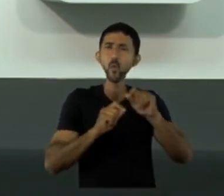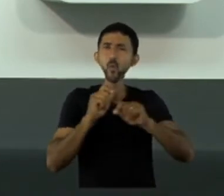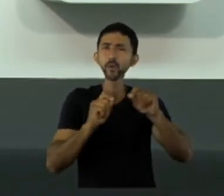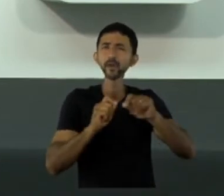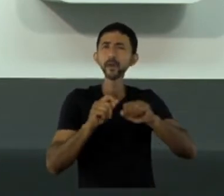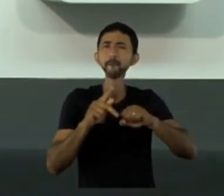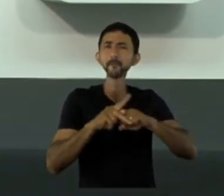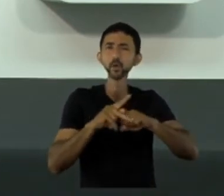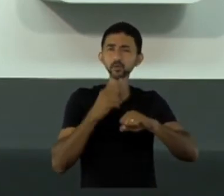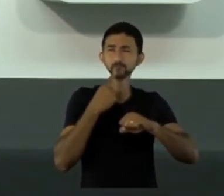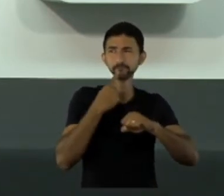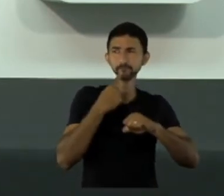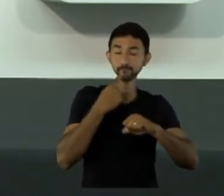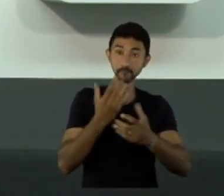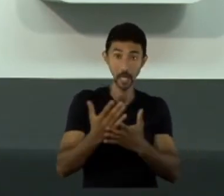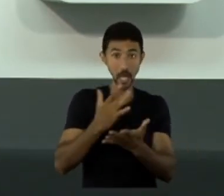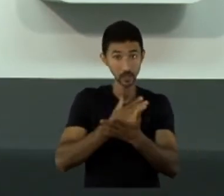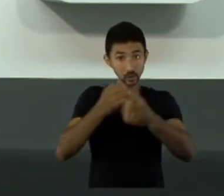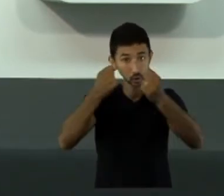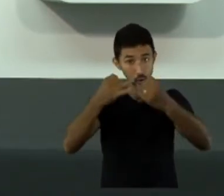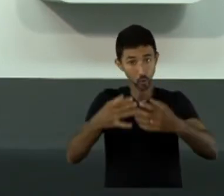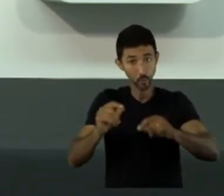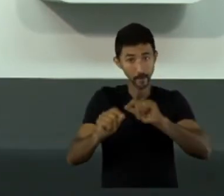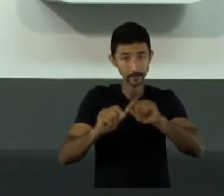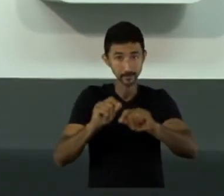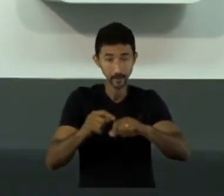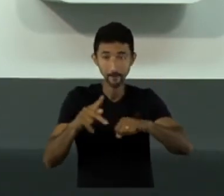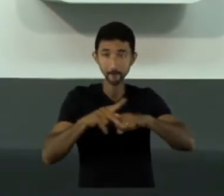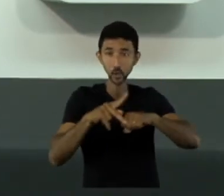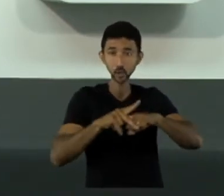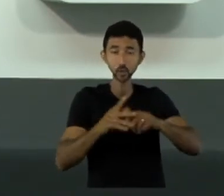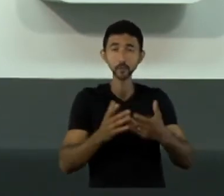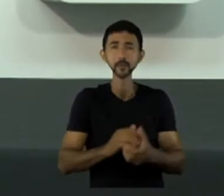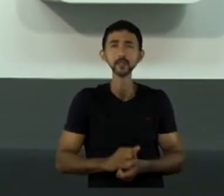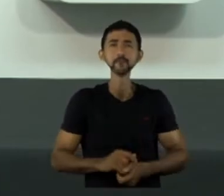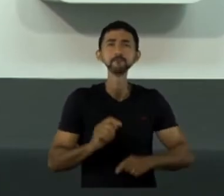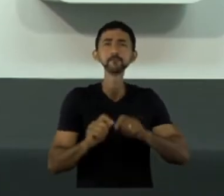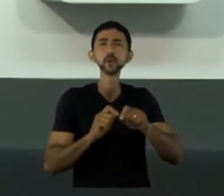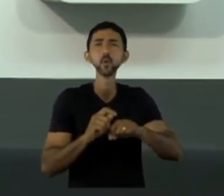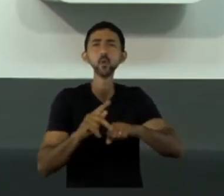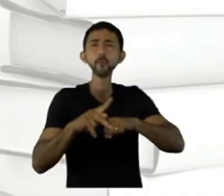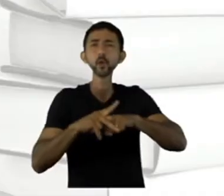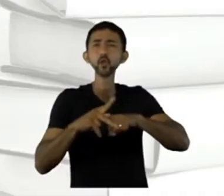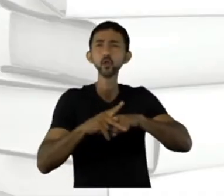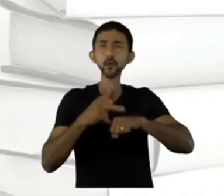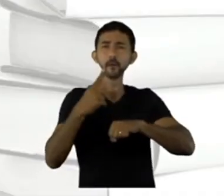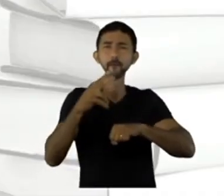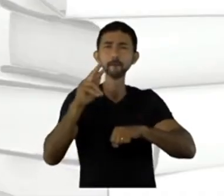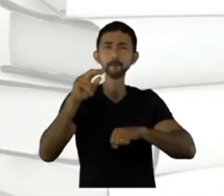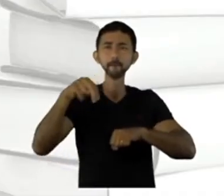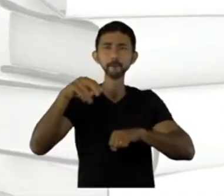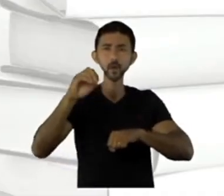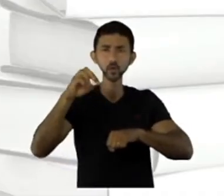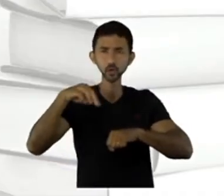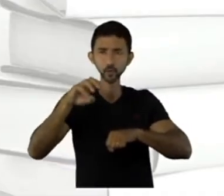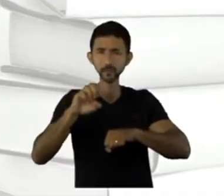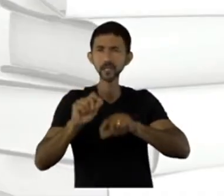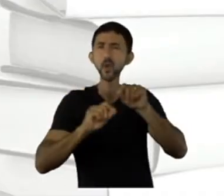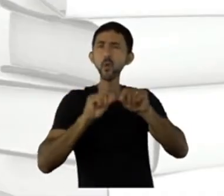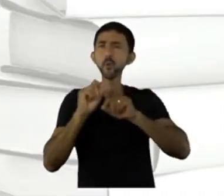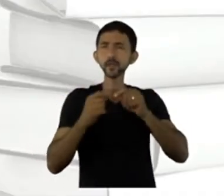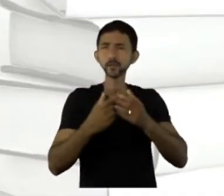são, antes de falarmos exatamente sobre pronomes pessoais, o que são pronomes?